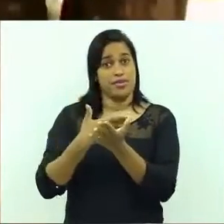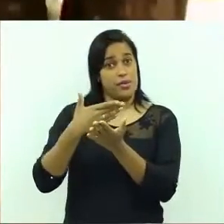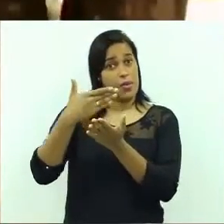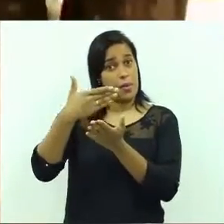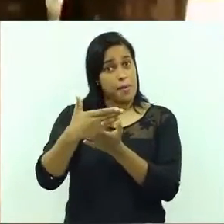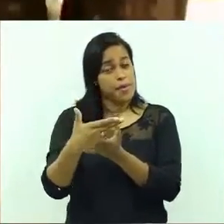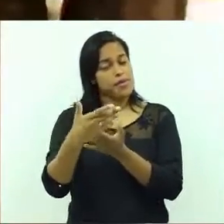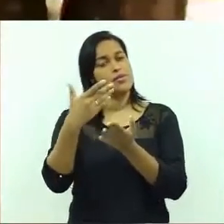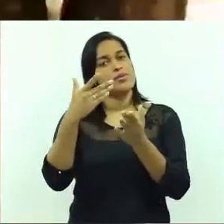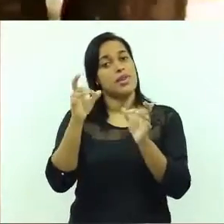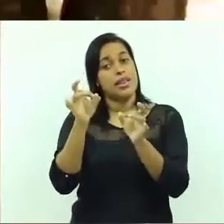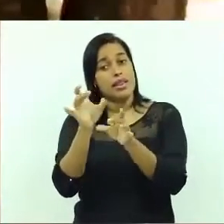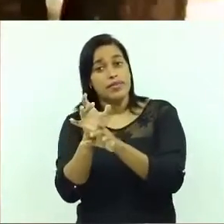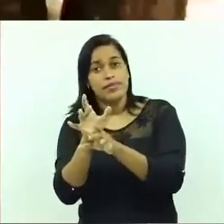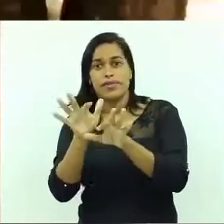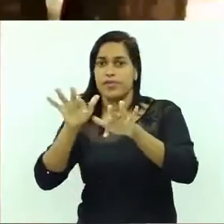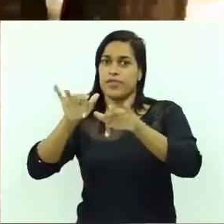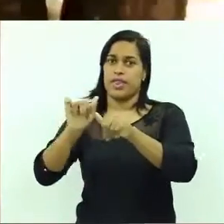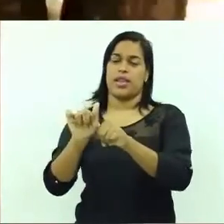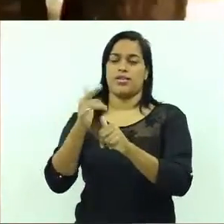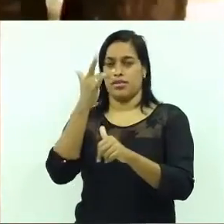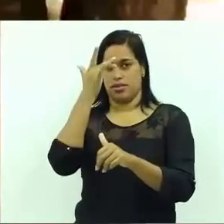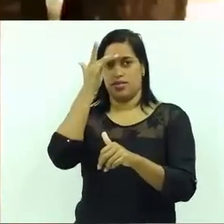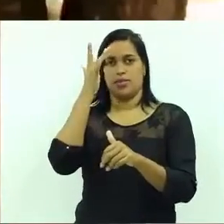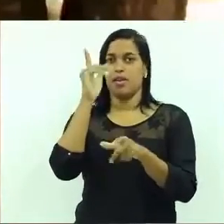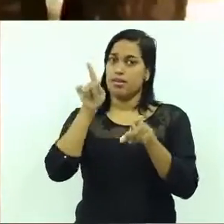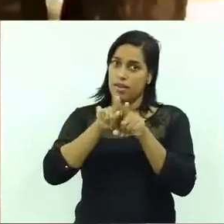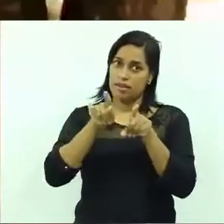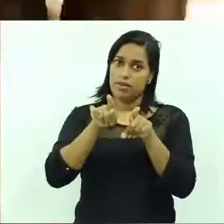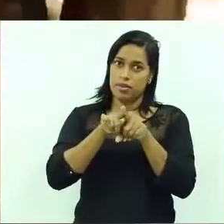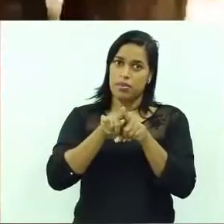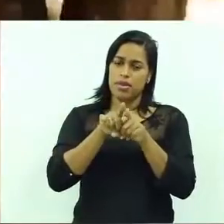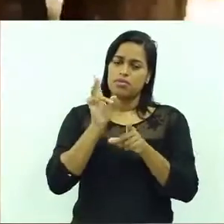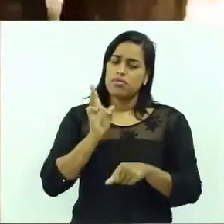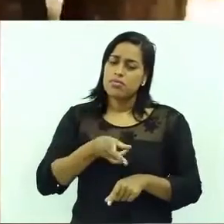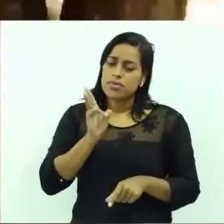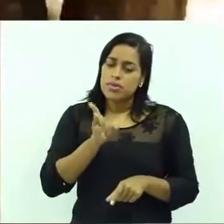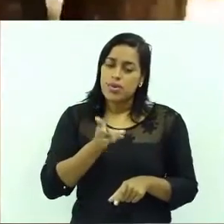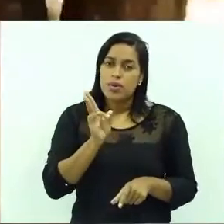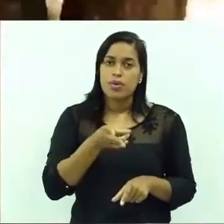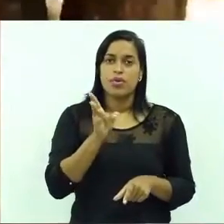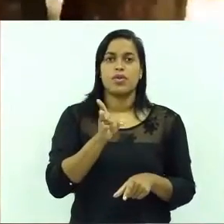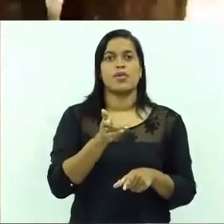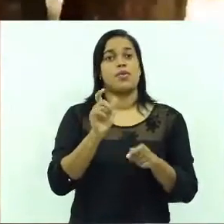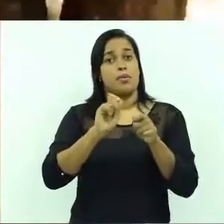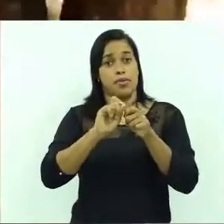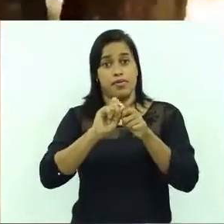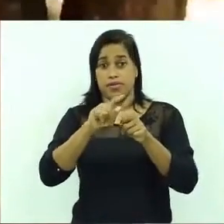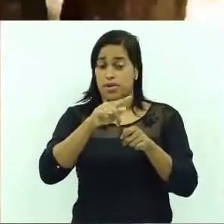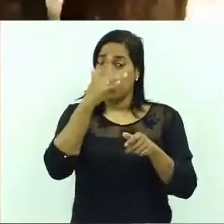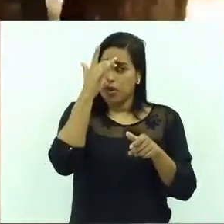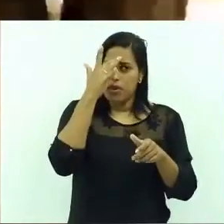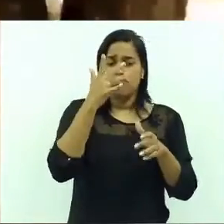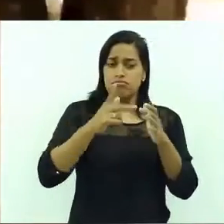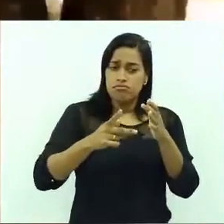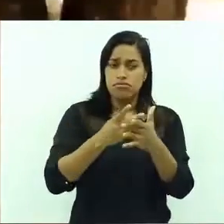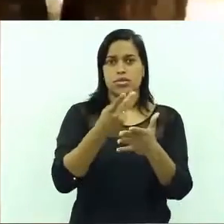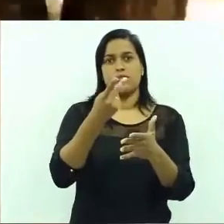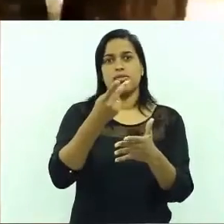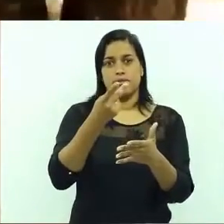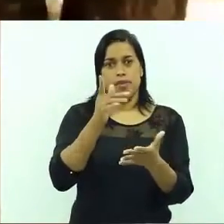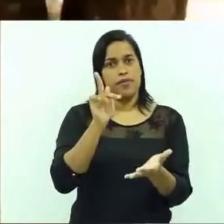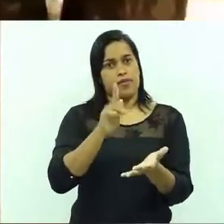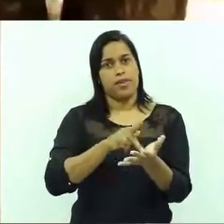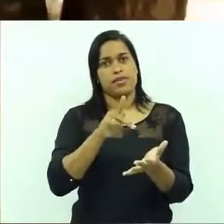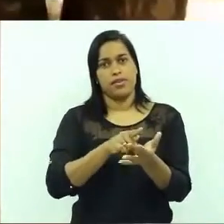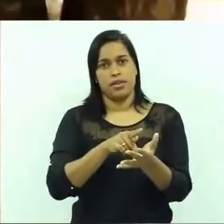inicial da tua ideia. E vai também te ajudar em seguir adiante para fazer com que aquela ideia se torne uma